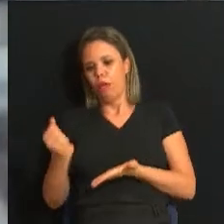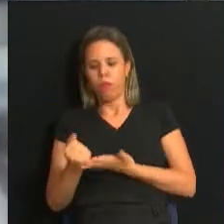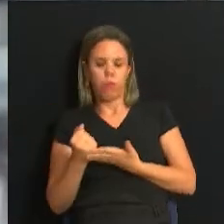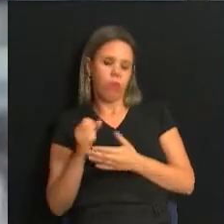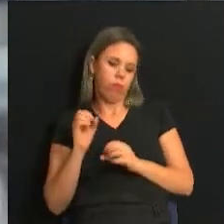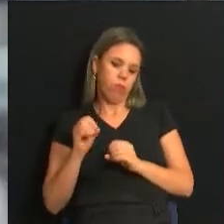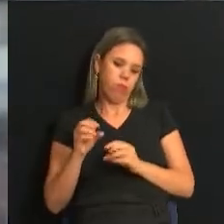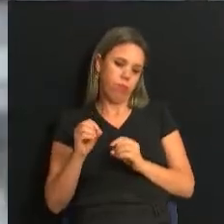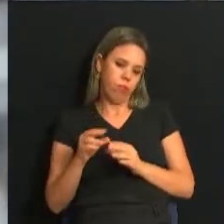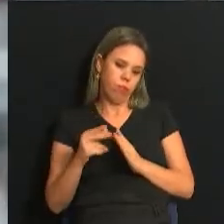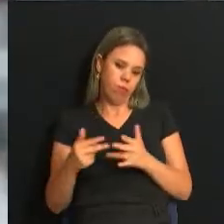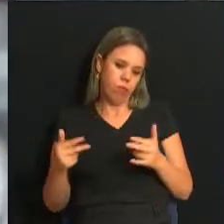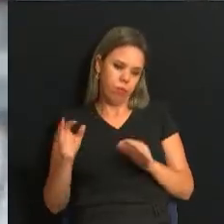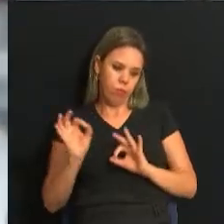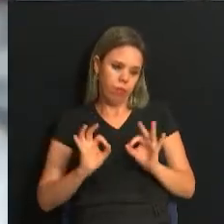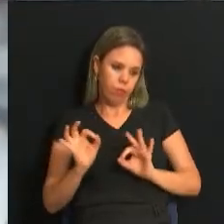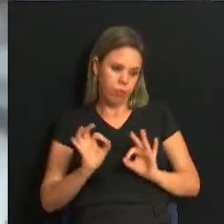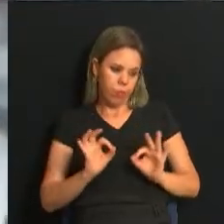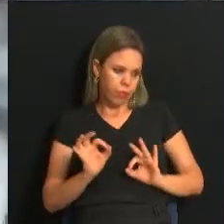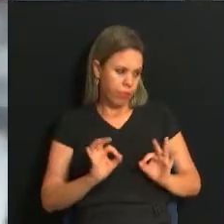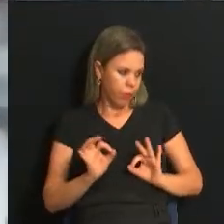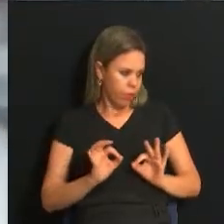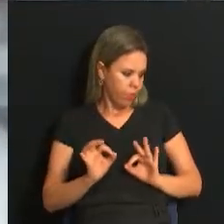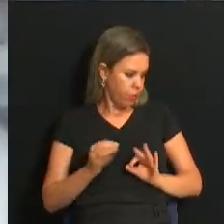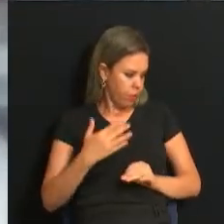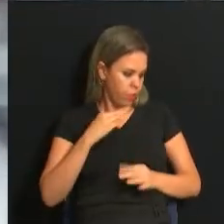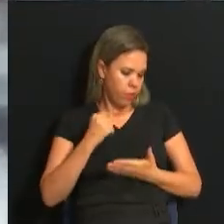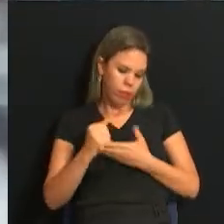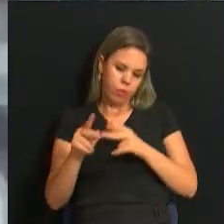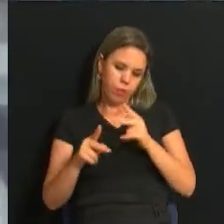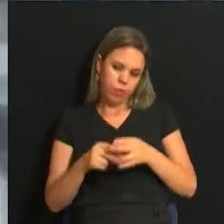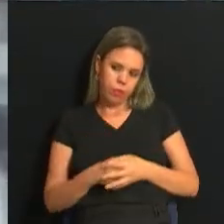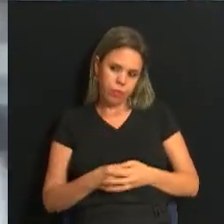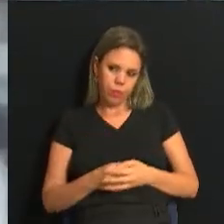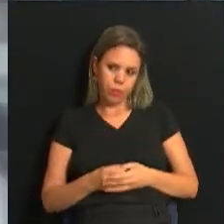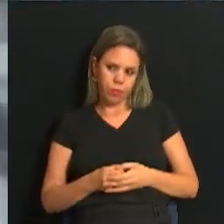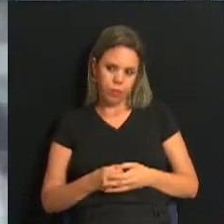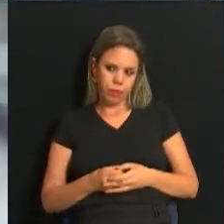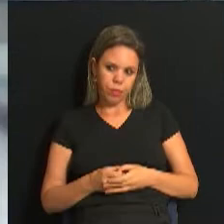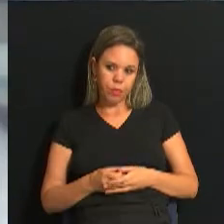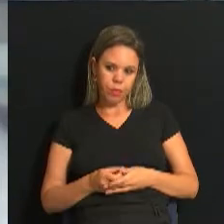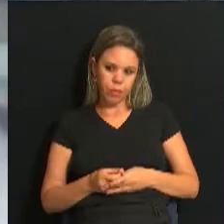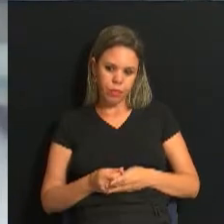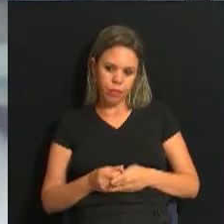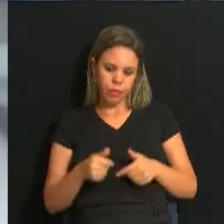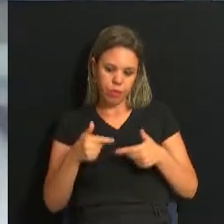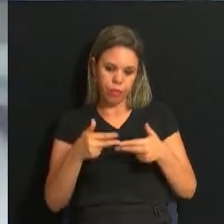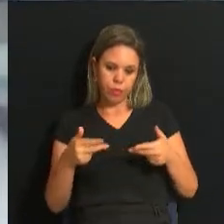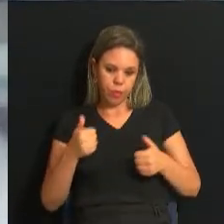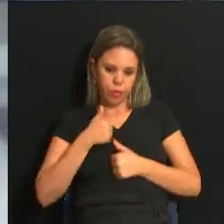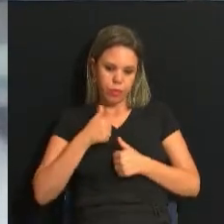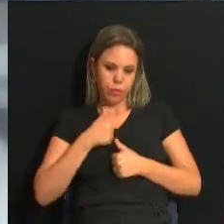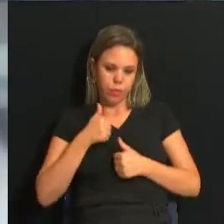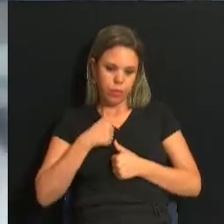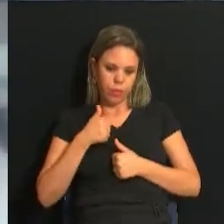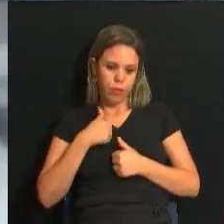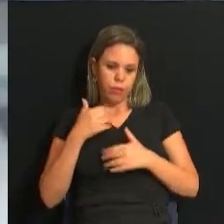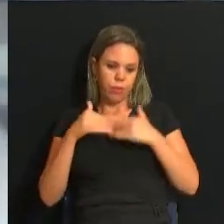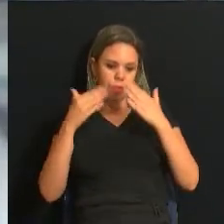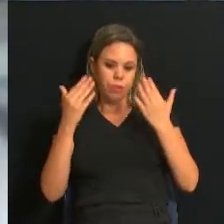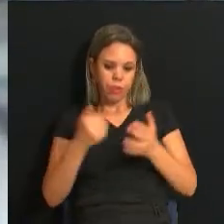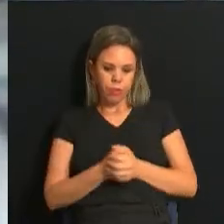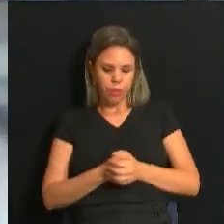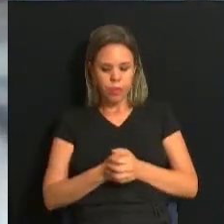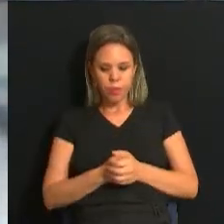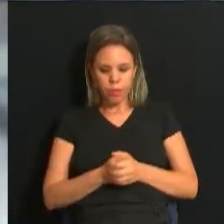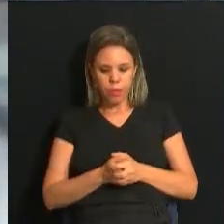em vários formatos, em vários tamanhos, prometendo ajudar você com isso. E a busca por essa autoestima desenfreada, ela